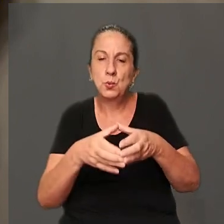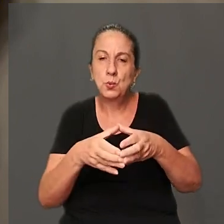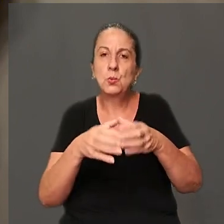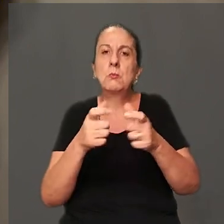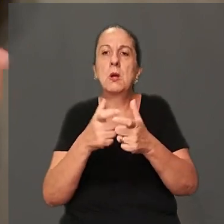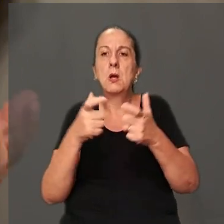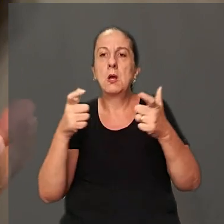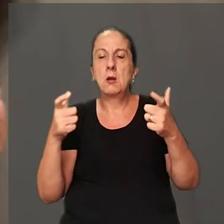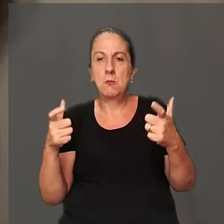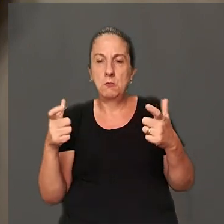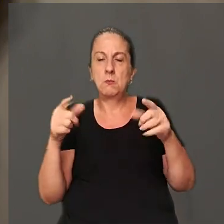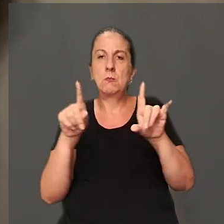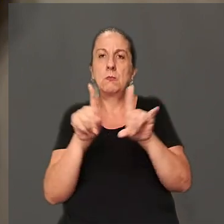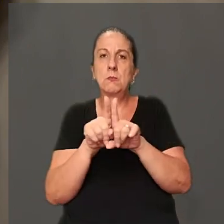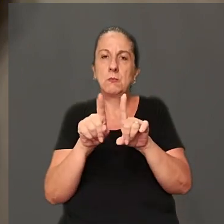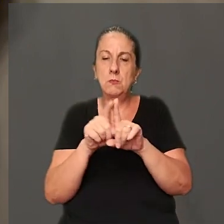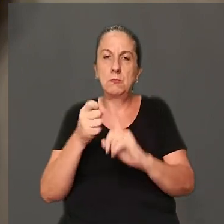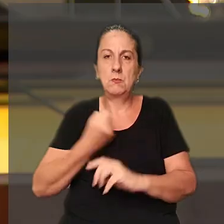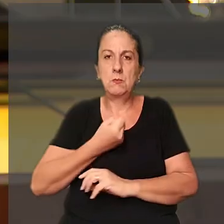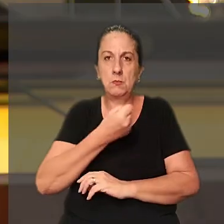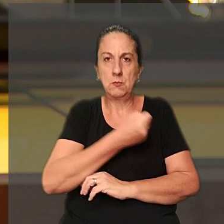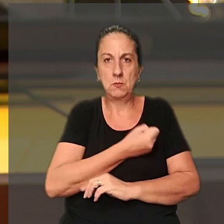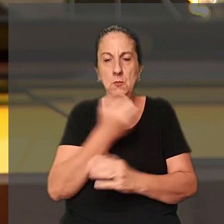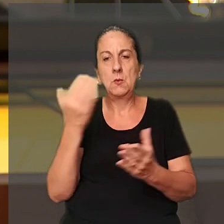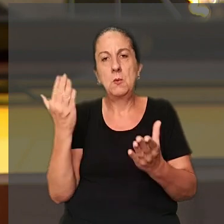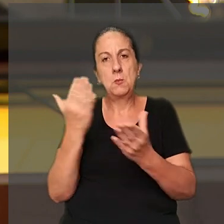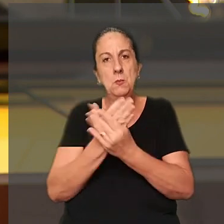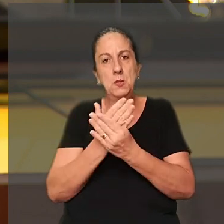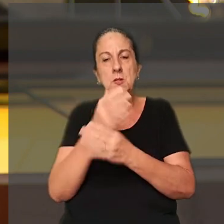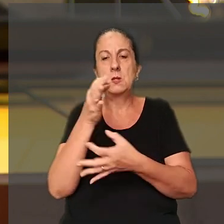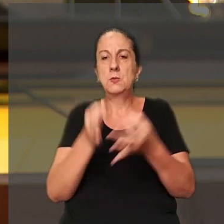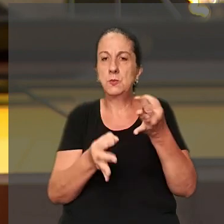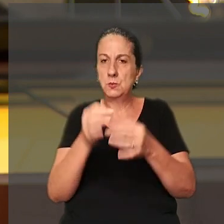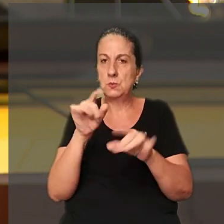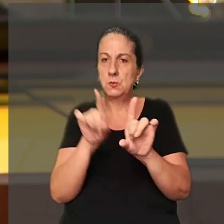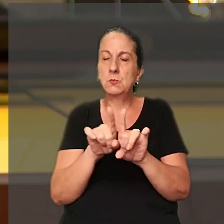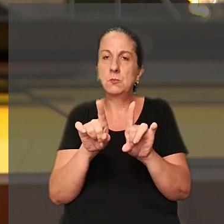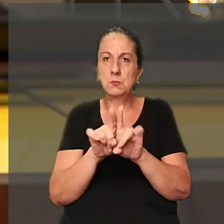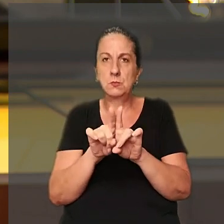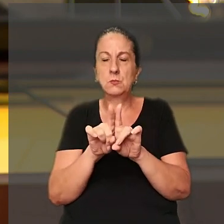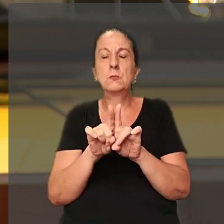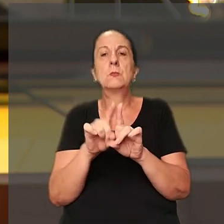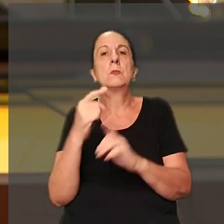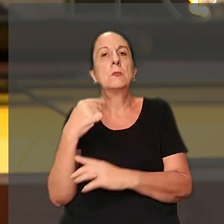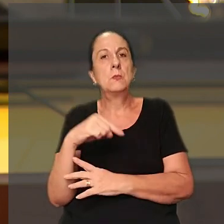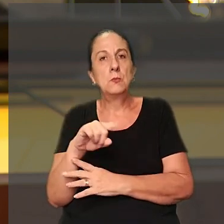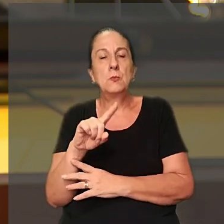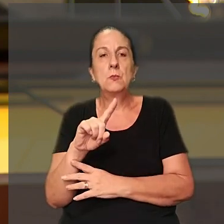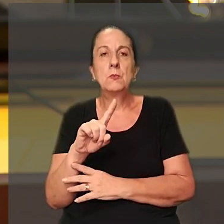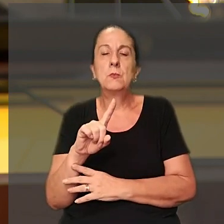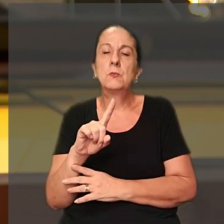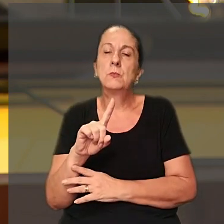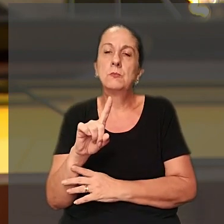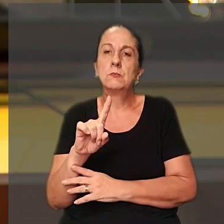aumentou-se enormemente o número de processos a serem julgados e fomos